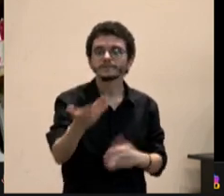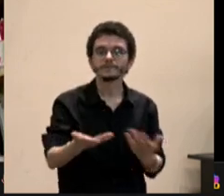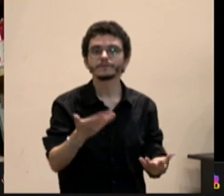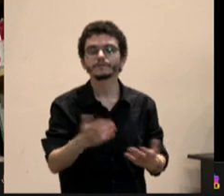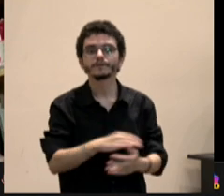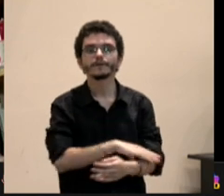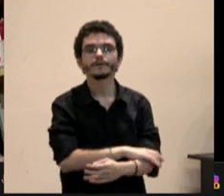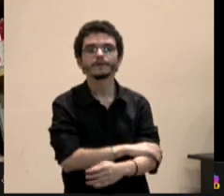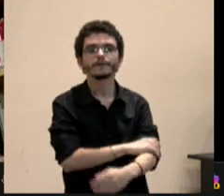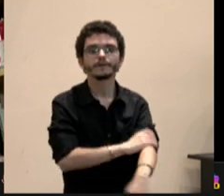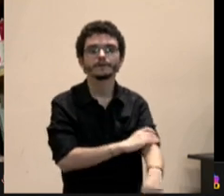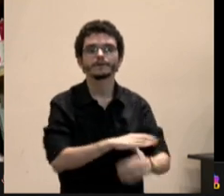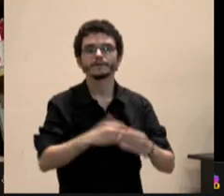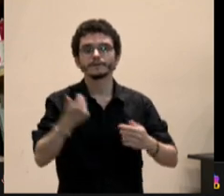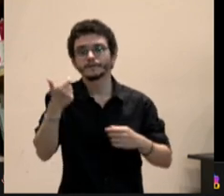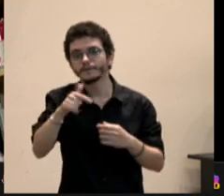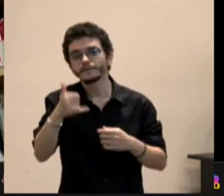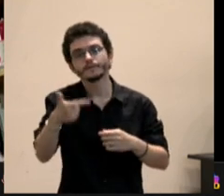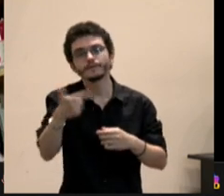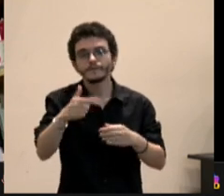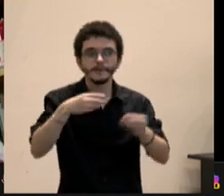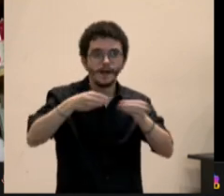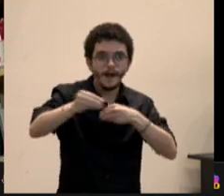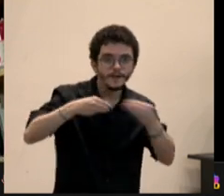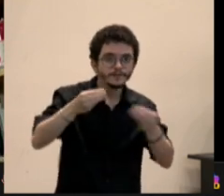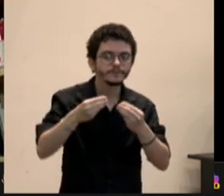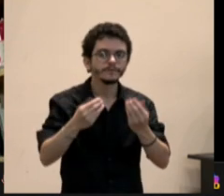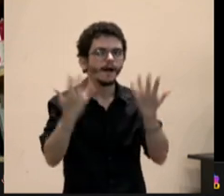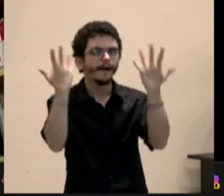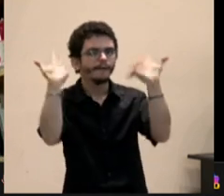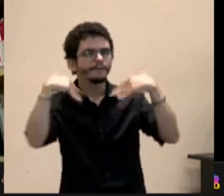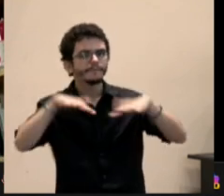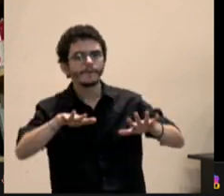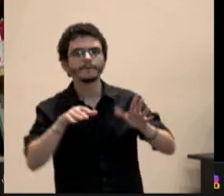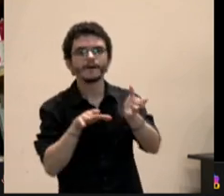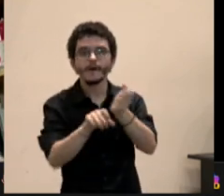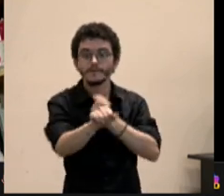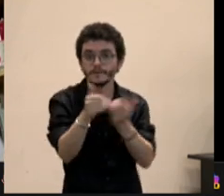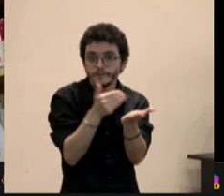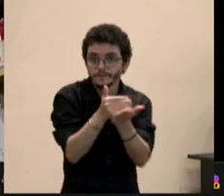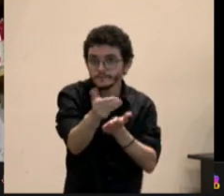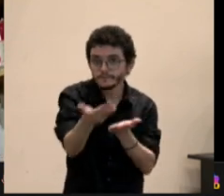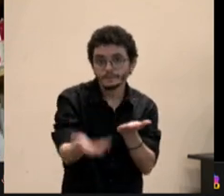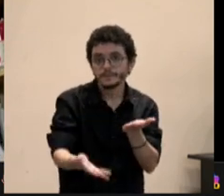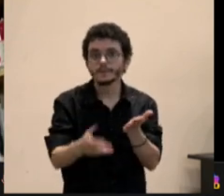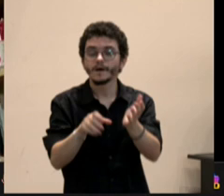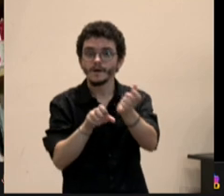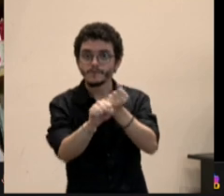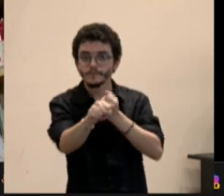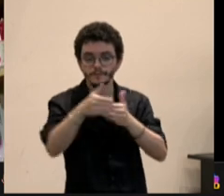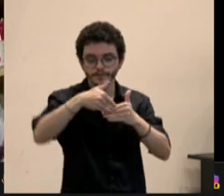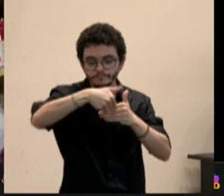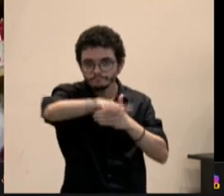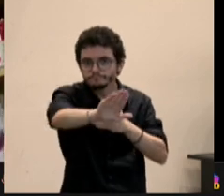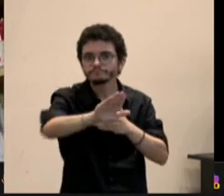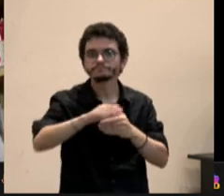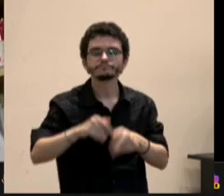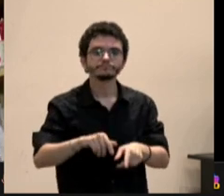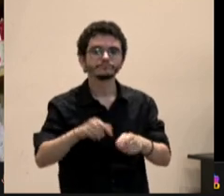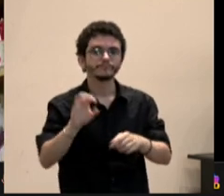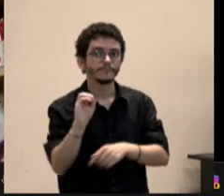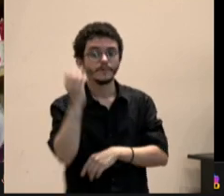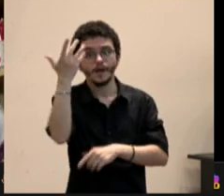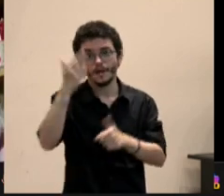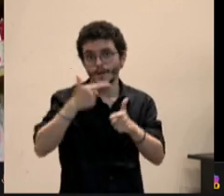forma articulada, orgânica, a formação inicial, a formação continuada, as condições de